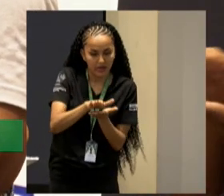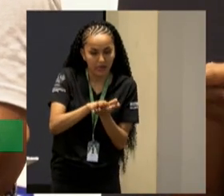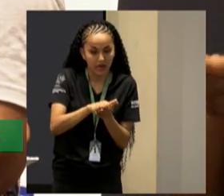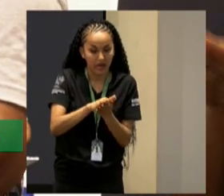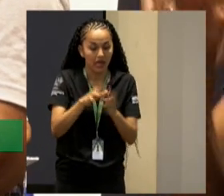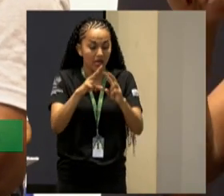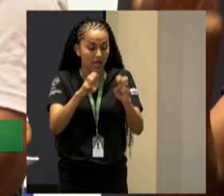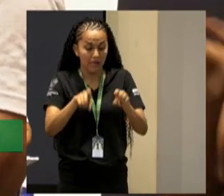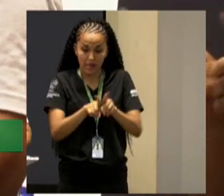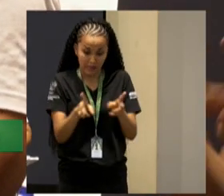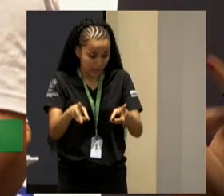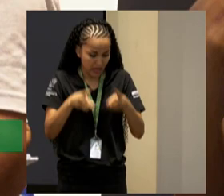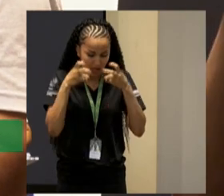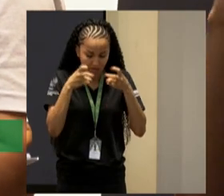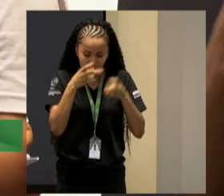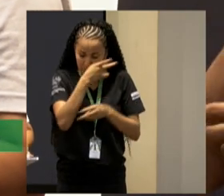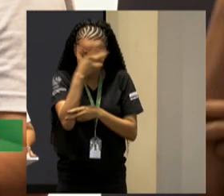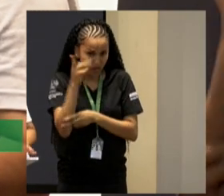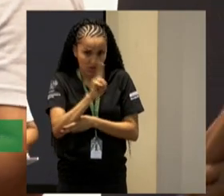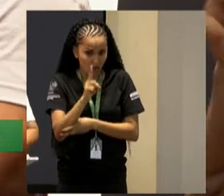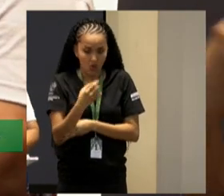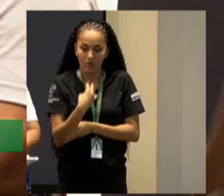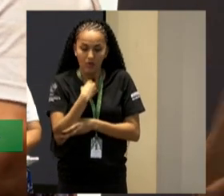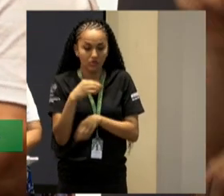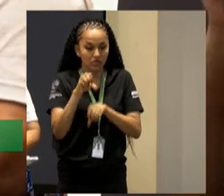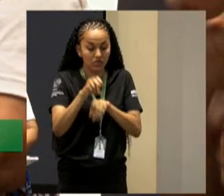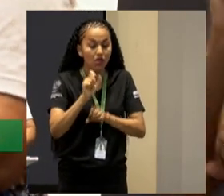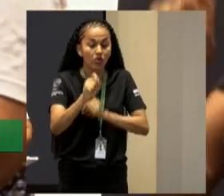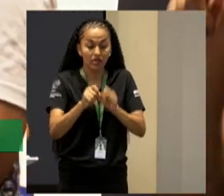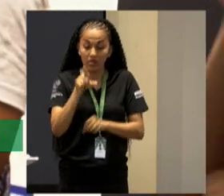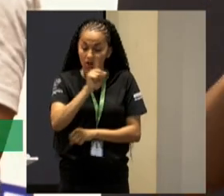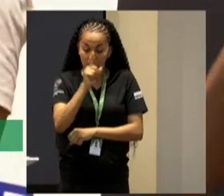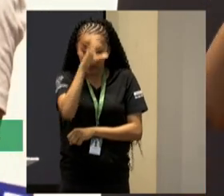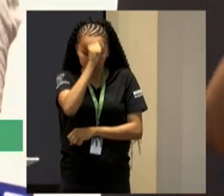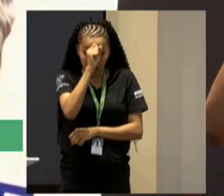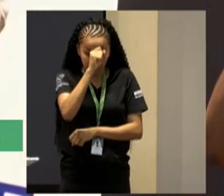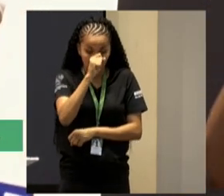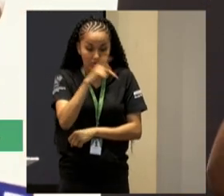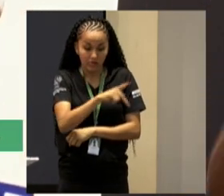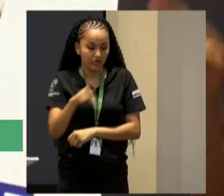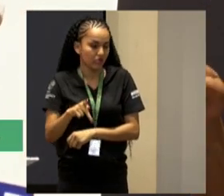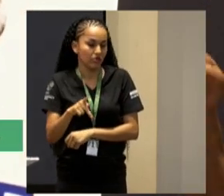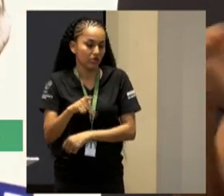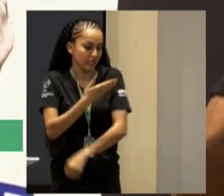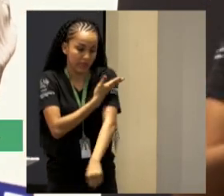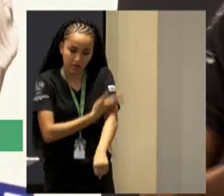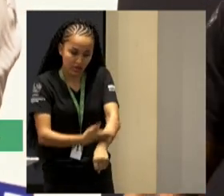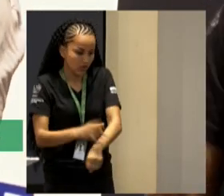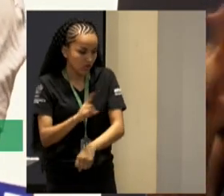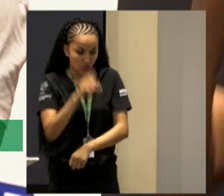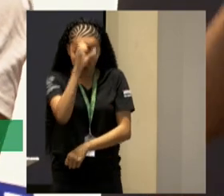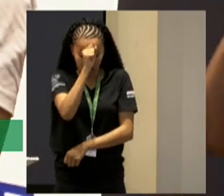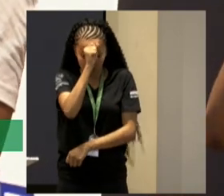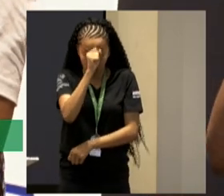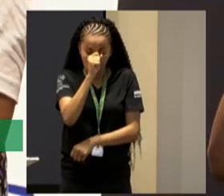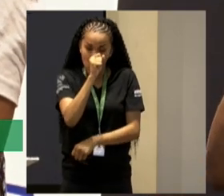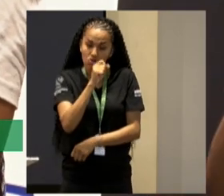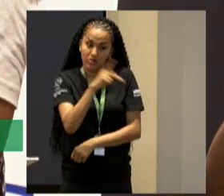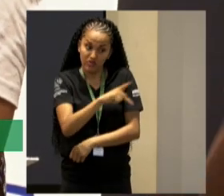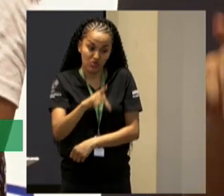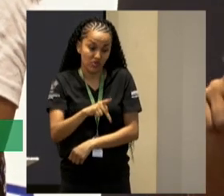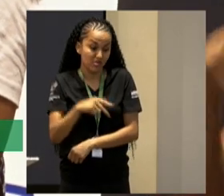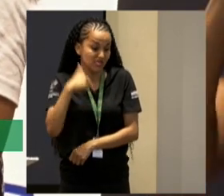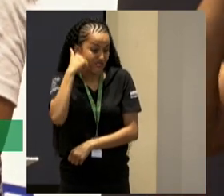que ninguém ensina aquilo que não aprendeu. Os professores brancos também não aprenderam. Os professores negros, tampouco.